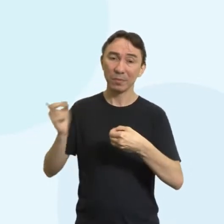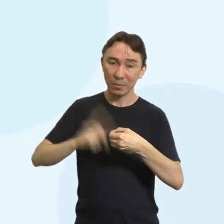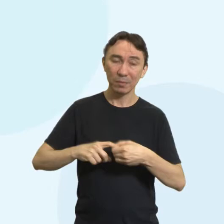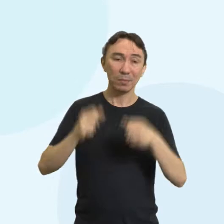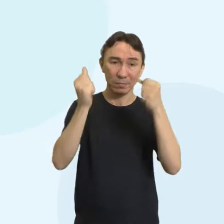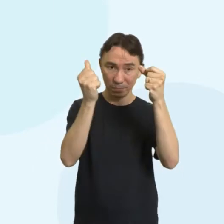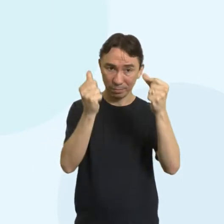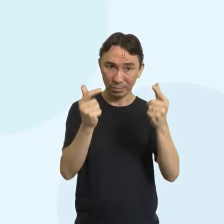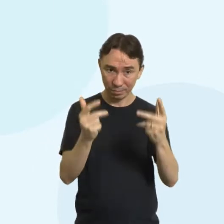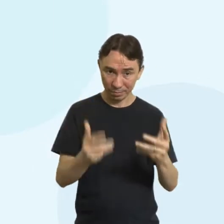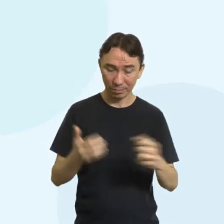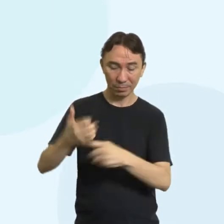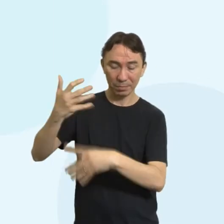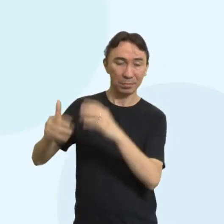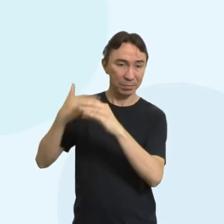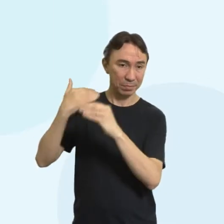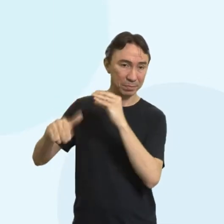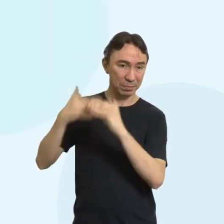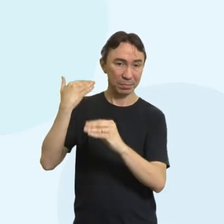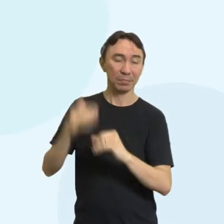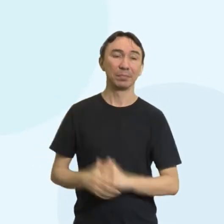estão escrevendo no nosso chat.